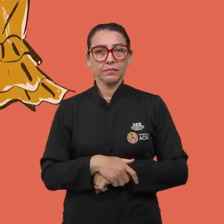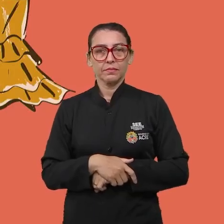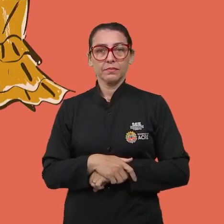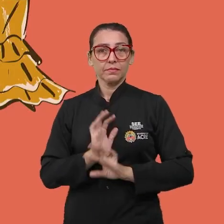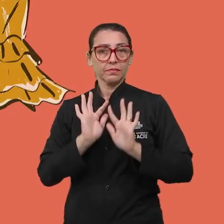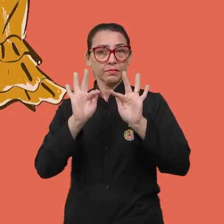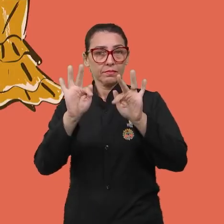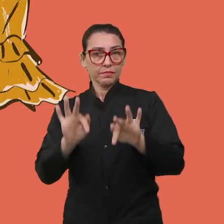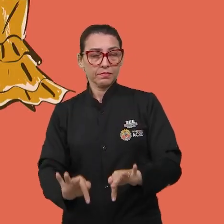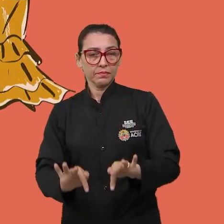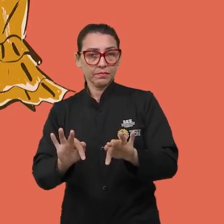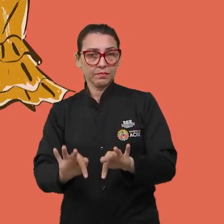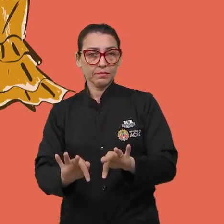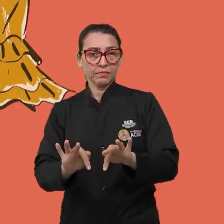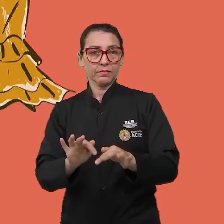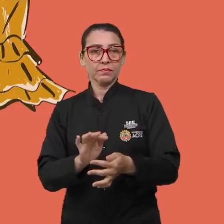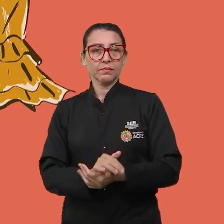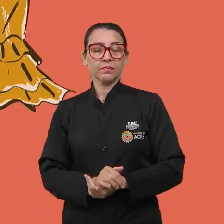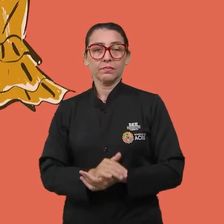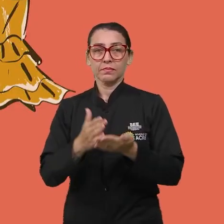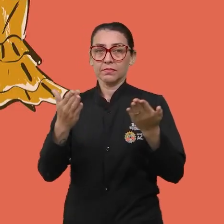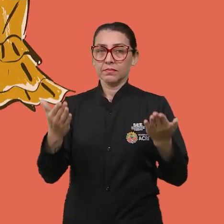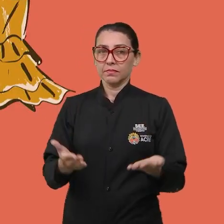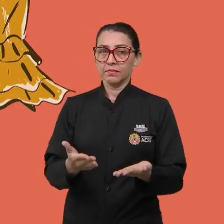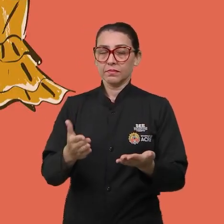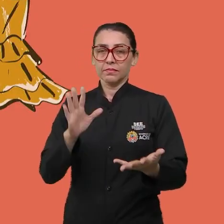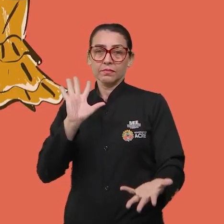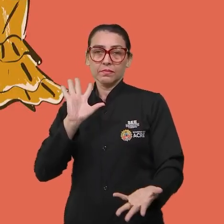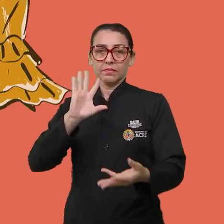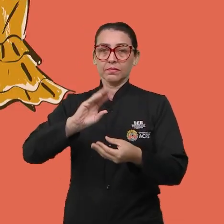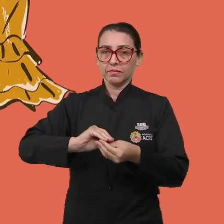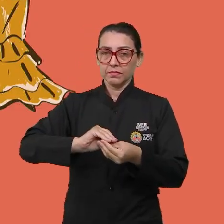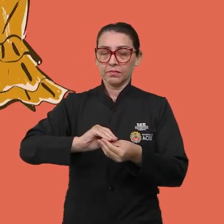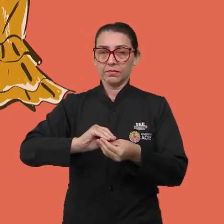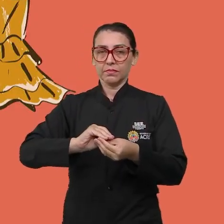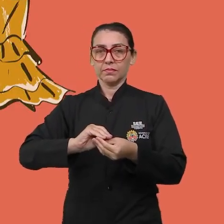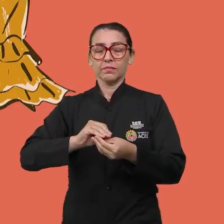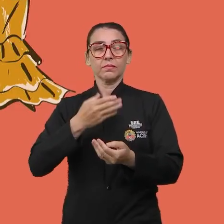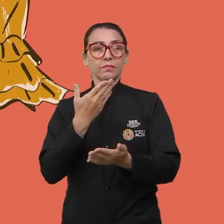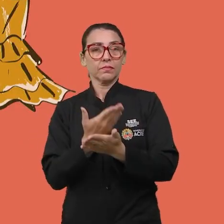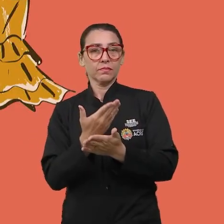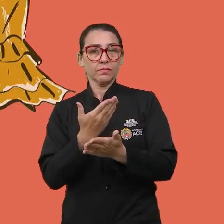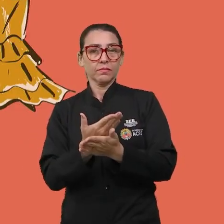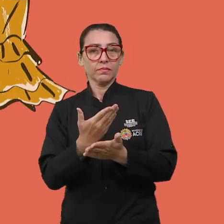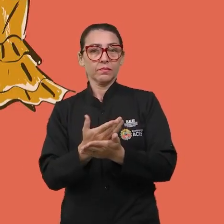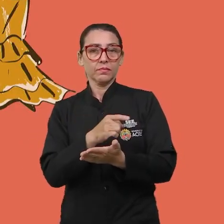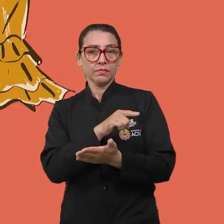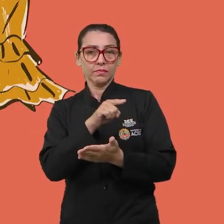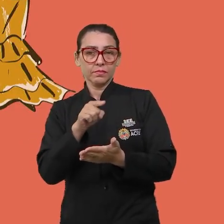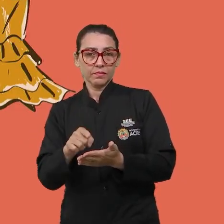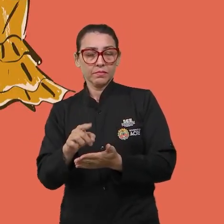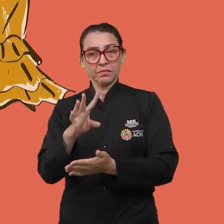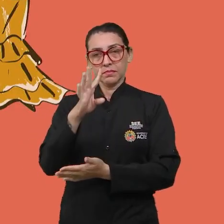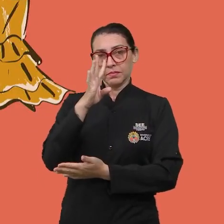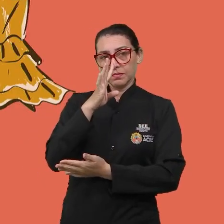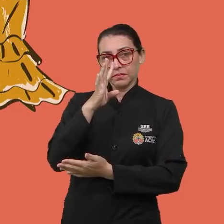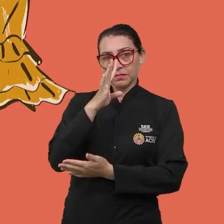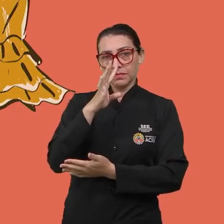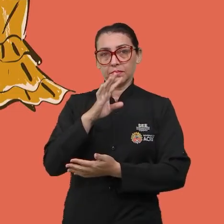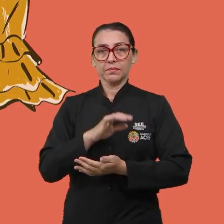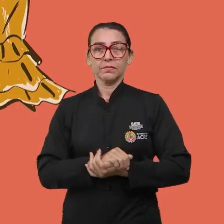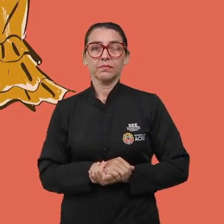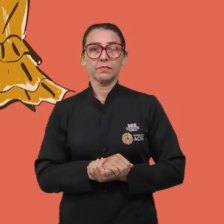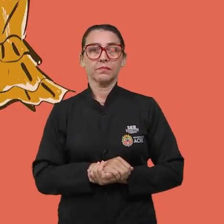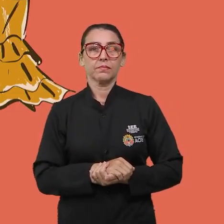nós finalizamos aí as questões, mas agora a gente vai fazer um breve resumo da nossa aula para você que nos assiste nesse